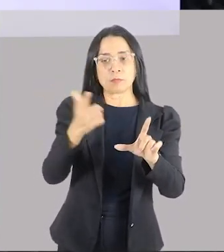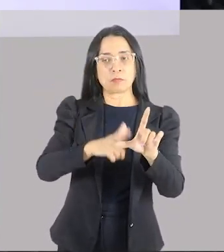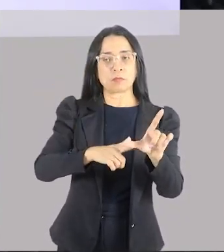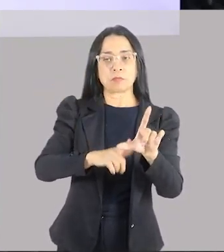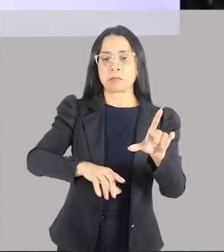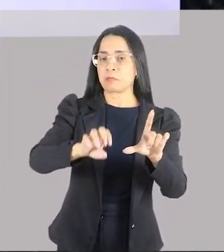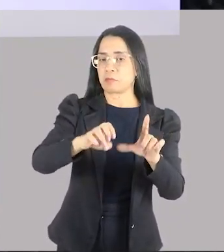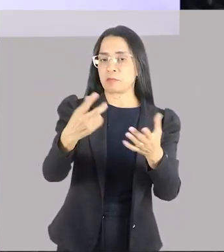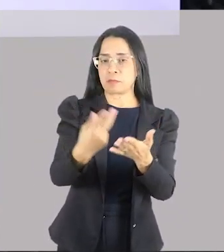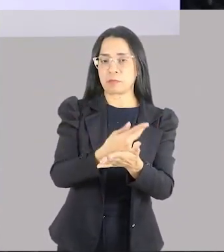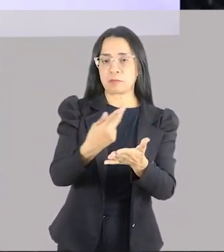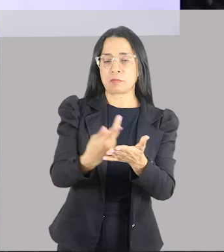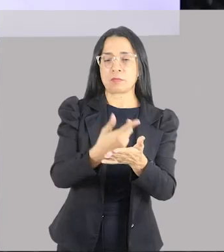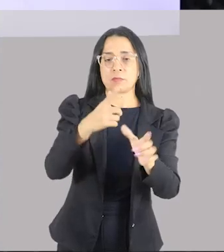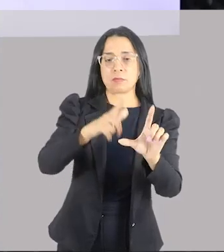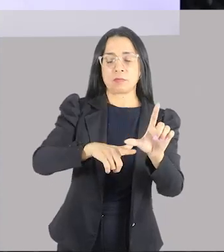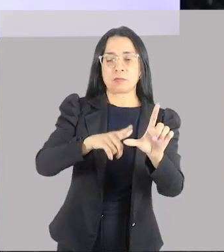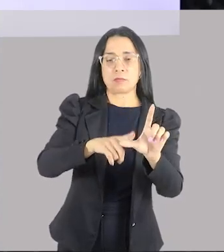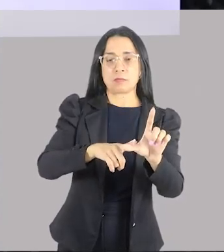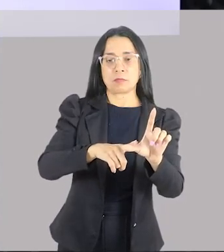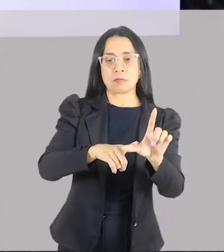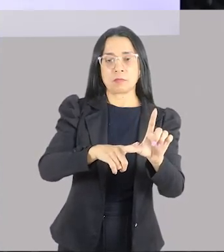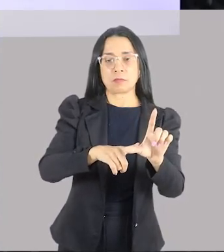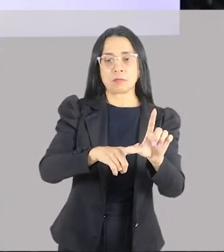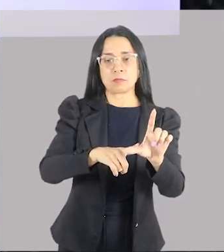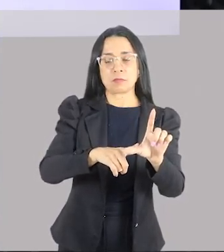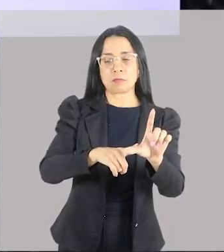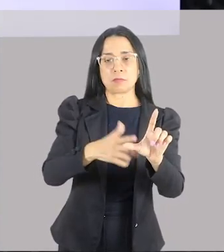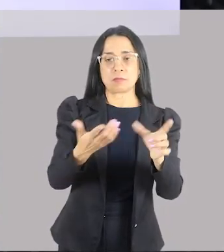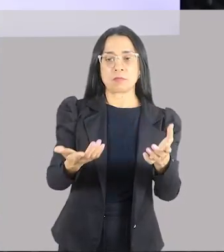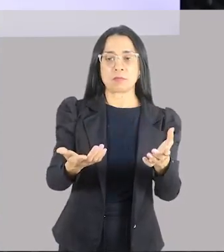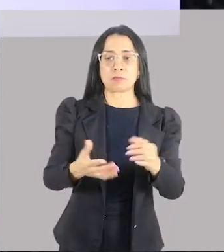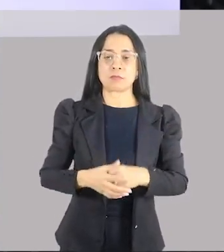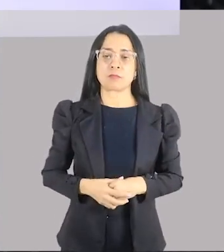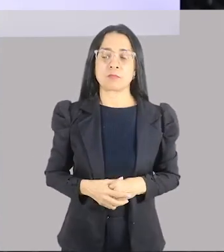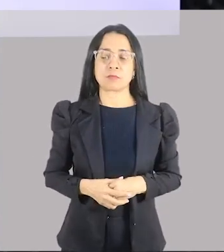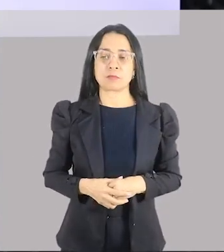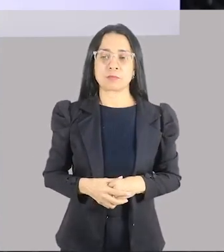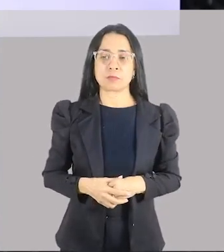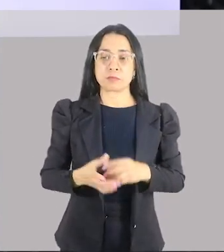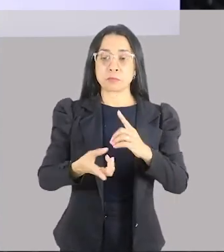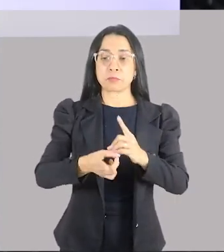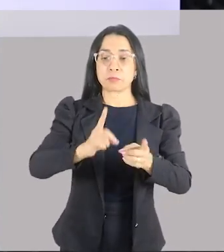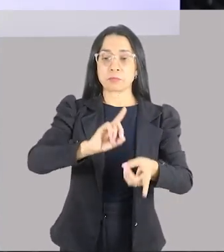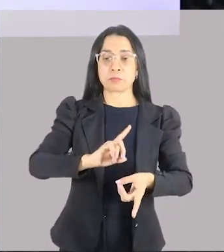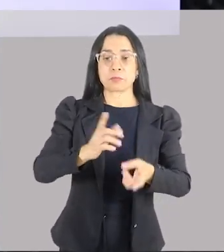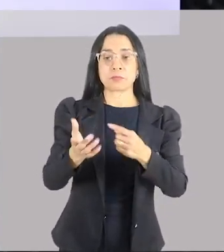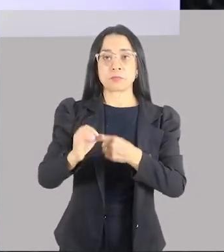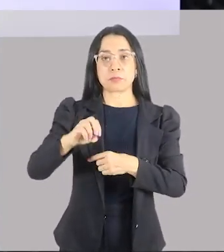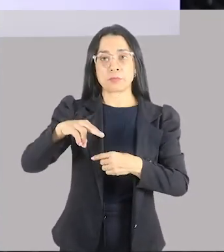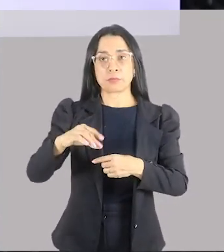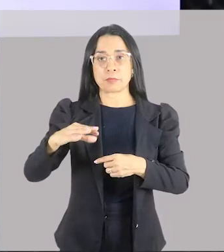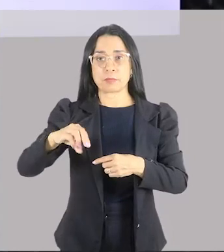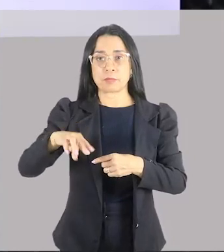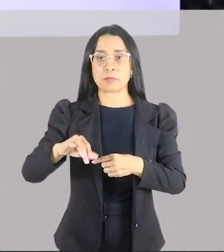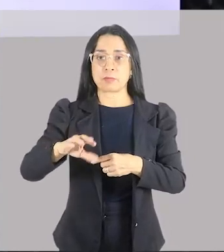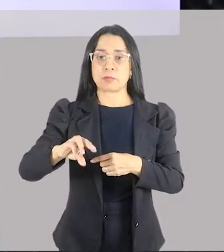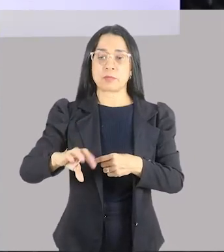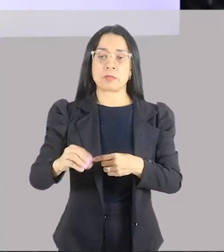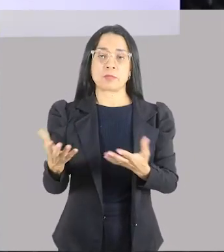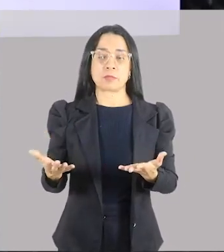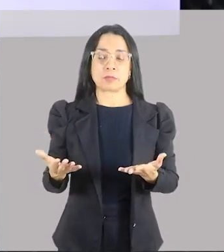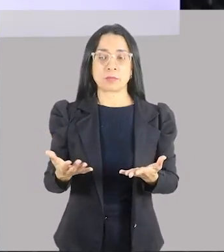temos a letra E, porque ele é racionalista, ele não é irracionalista, é o contrário, certo? Pegou? Vamos